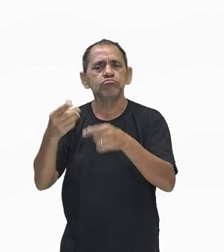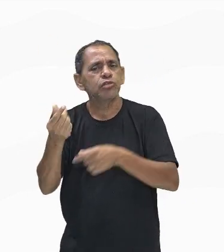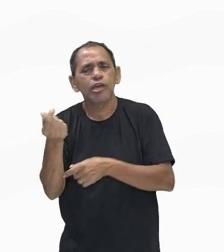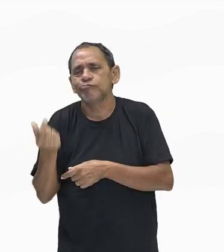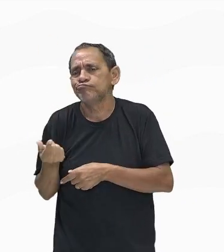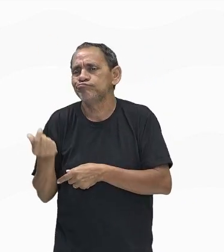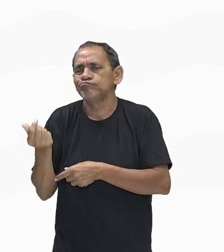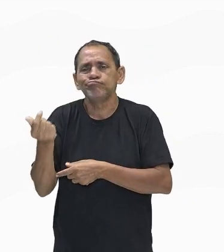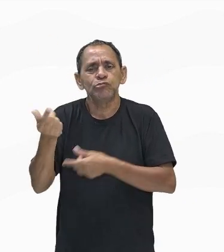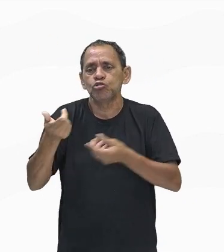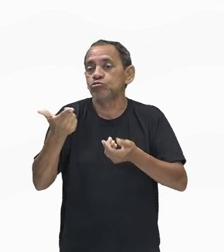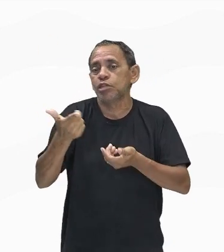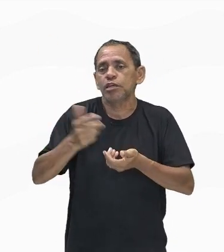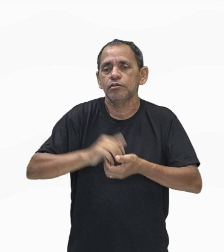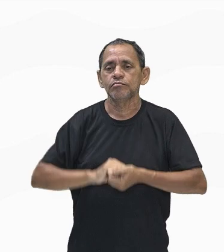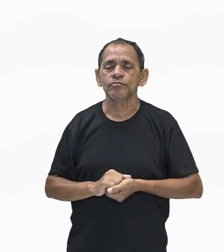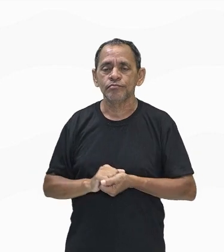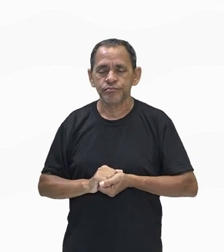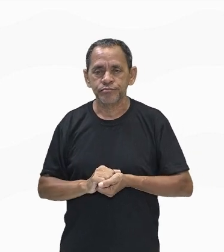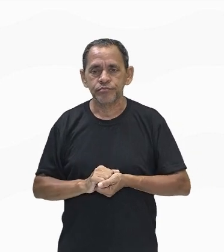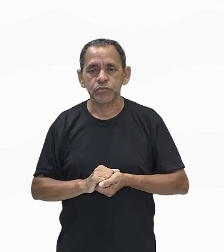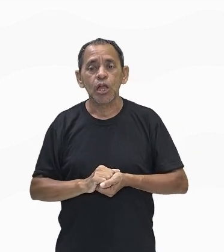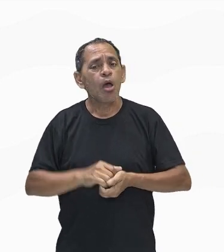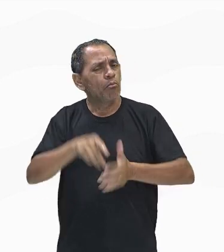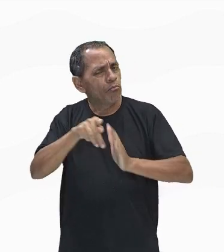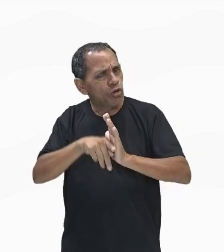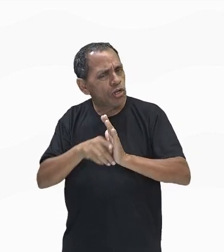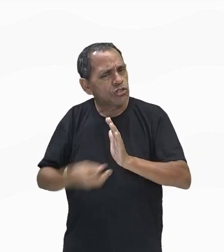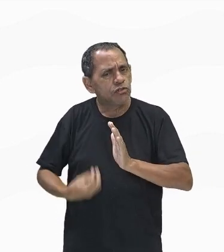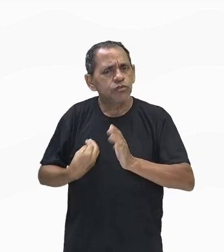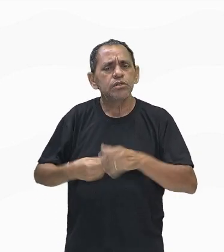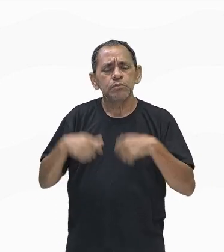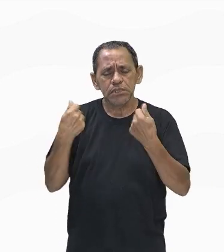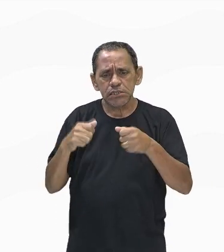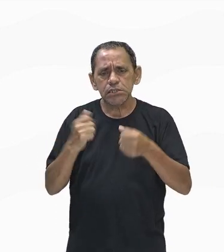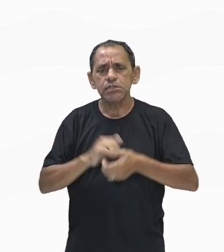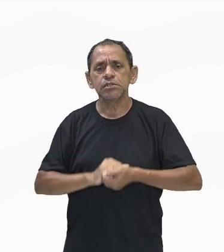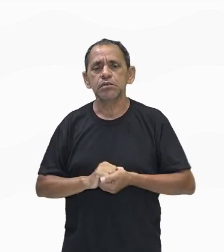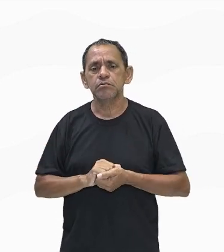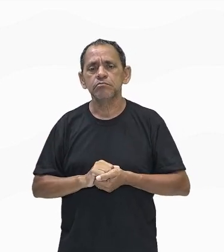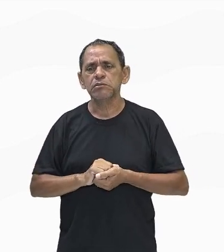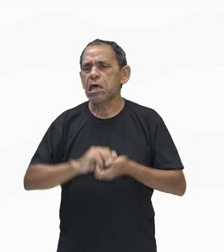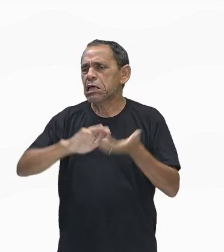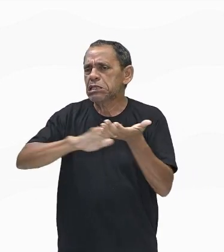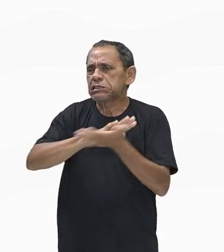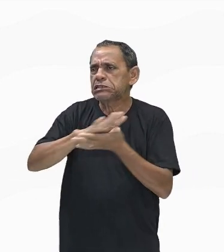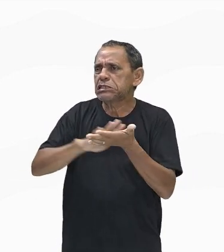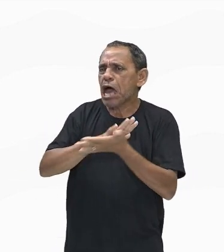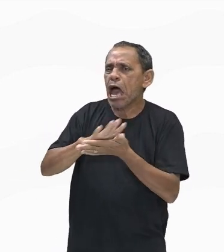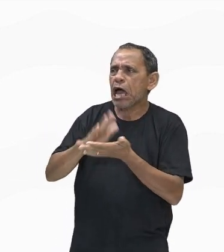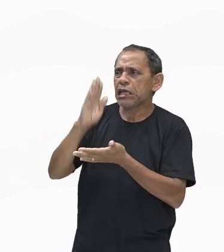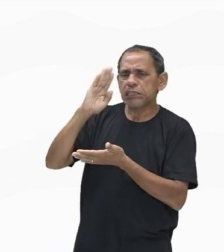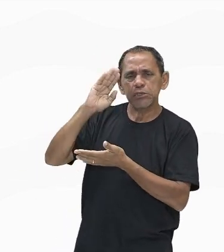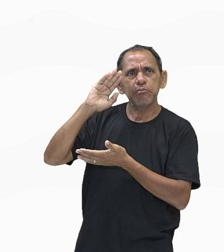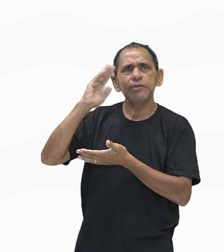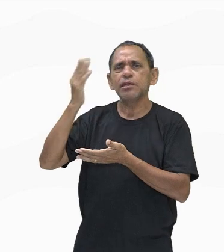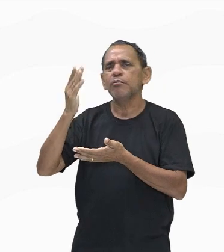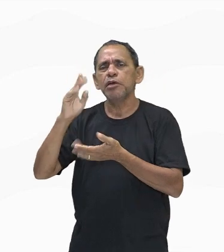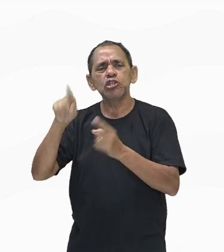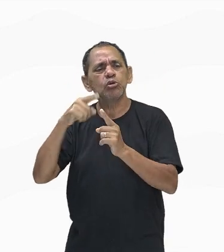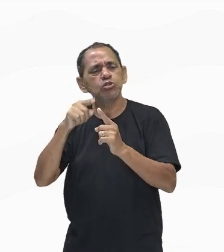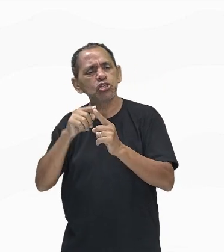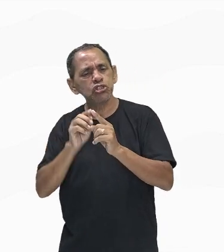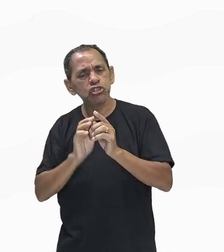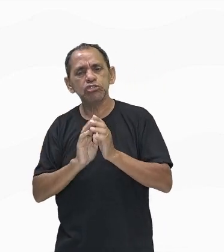tá? Continuando aqui, a ausência completa de objetivos e de metas é o verdadeiro